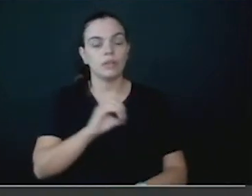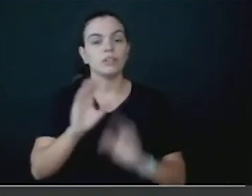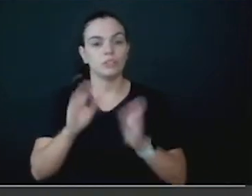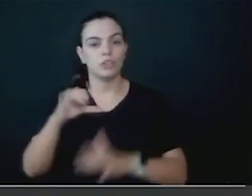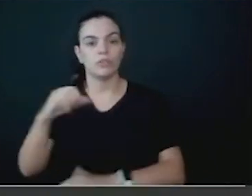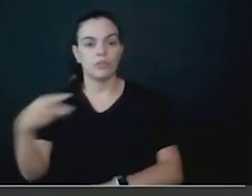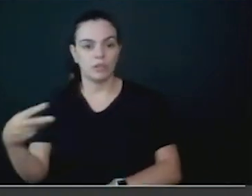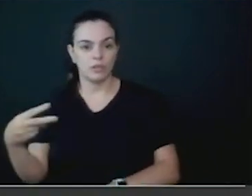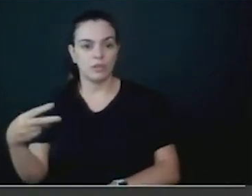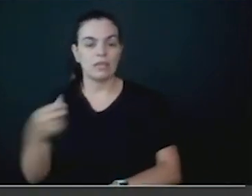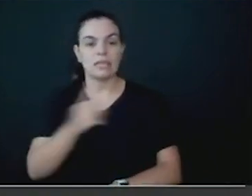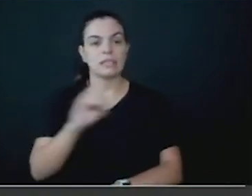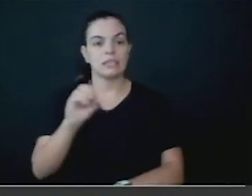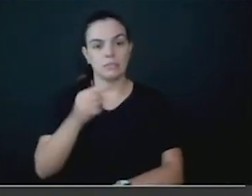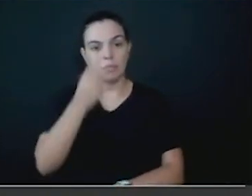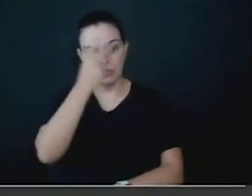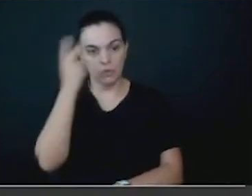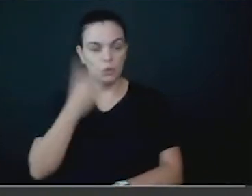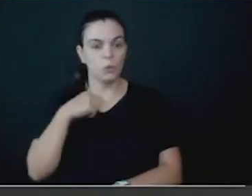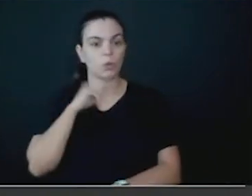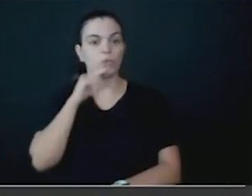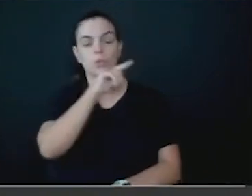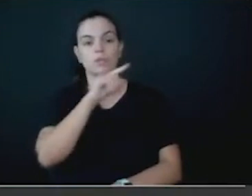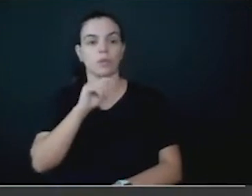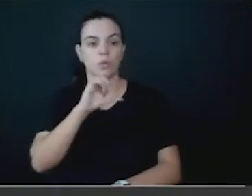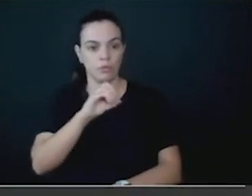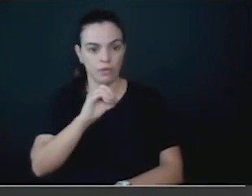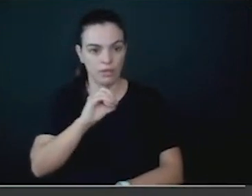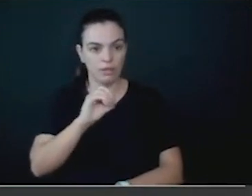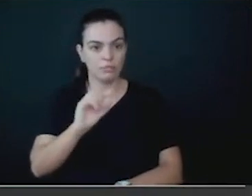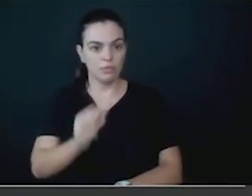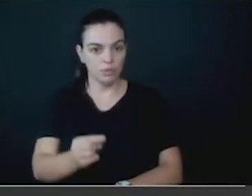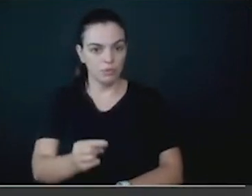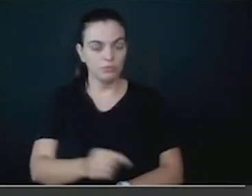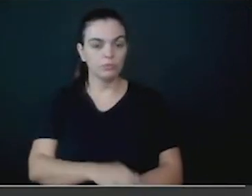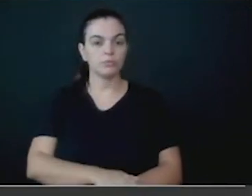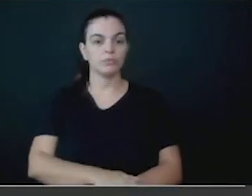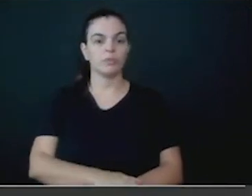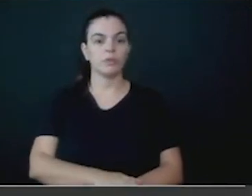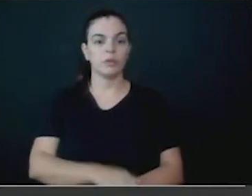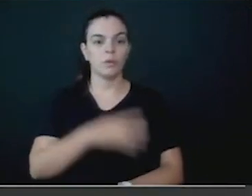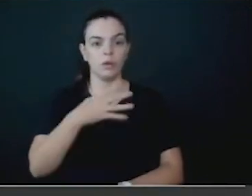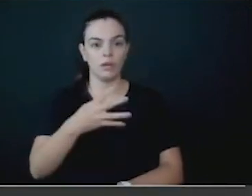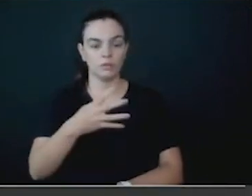nós chegamos já a 90, estamos muito próximos de atingir. 4 parcerias institucionais de conservação